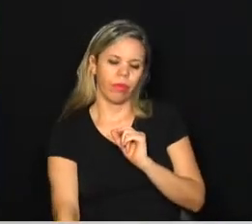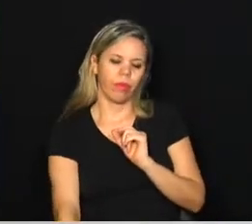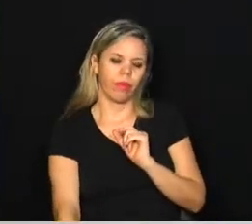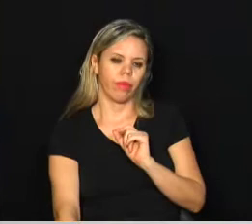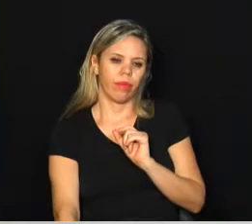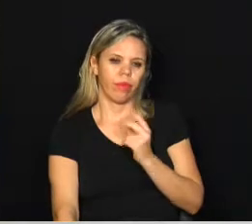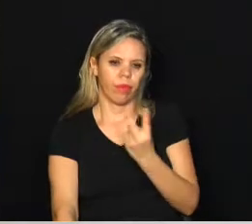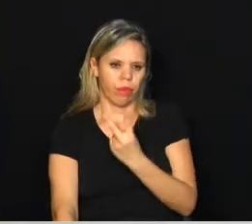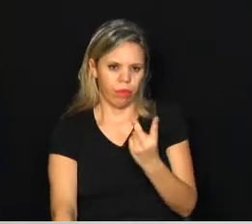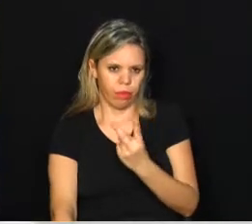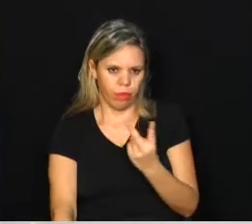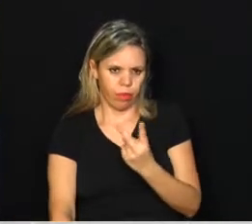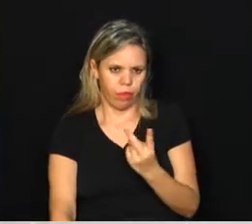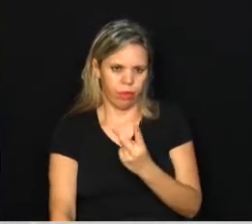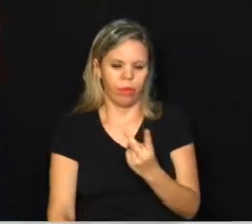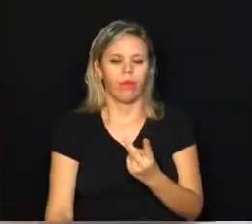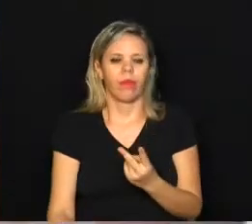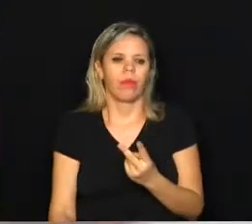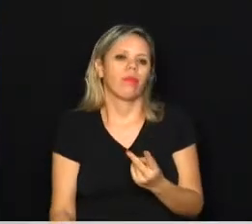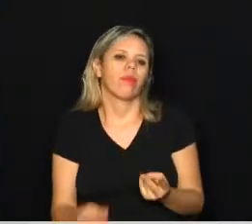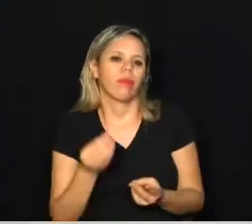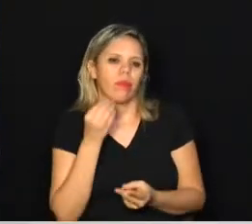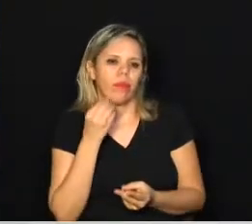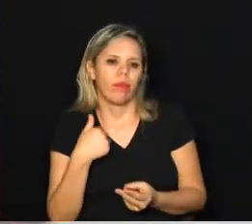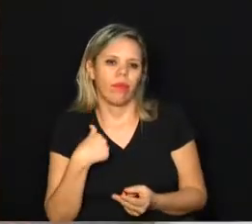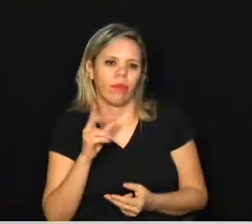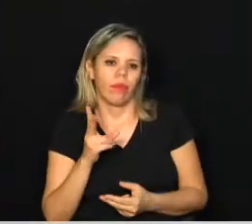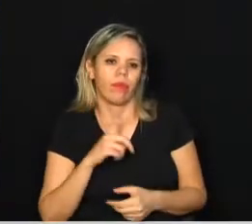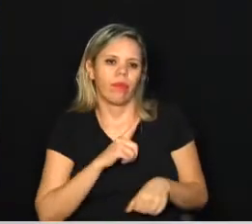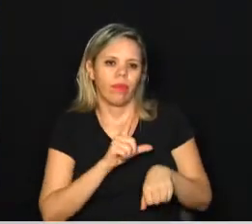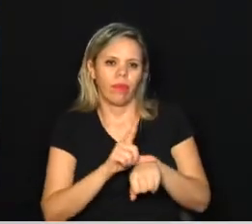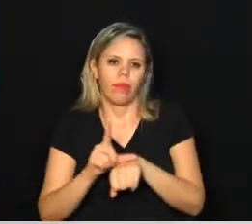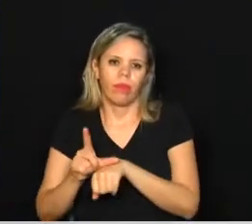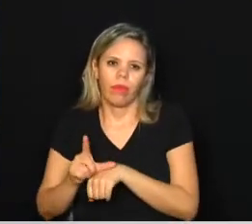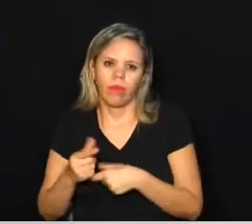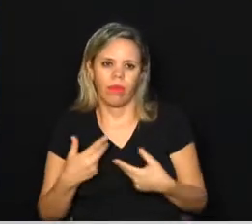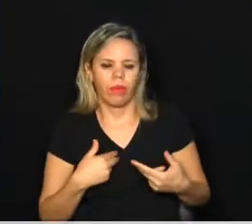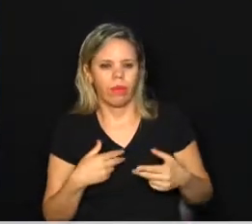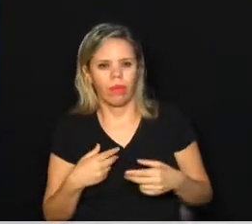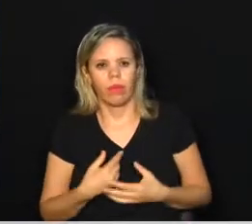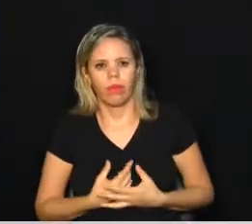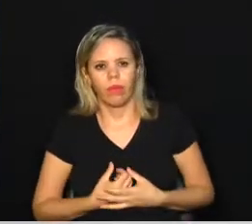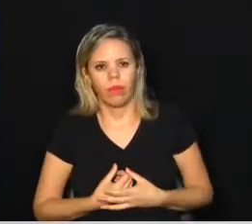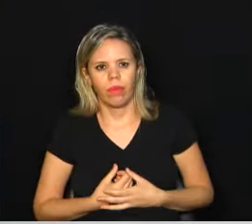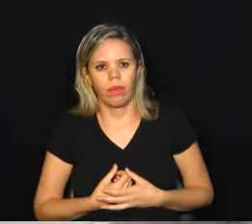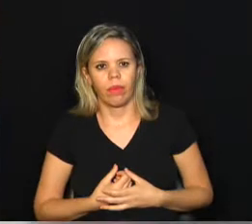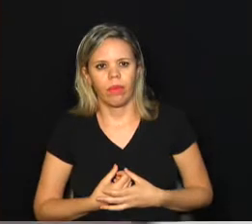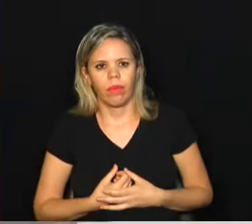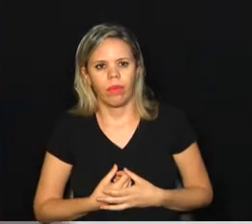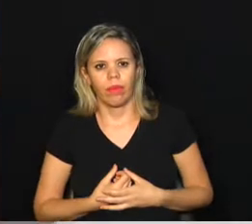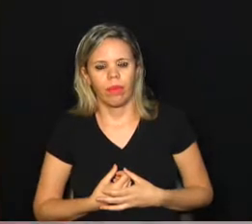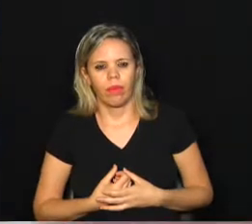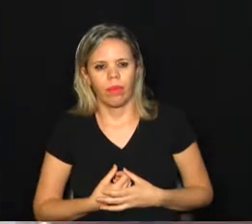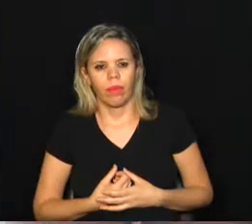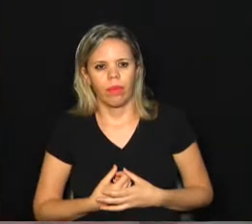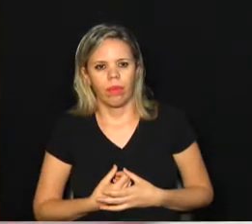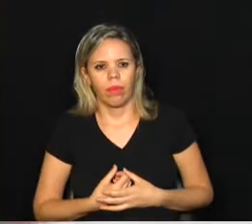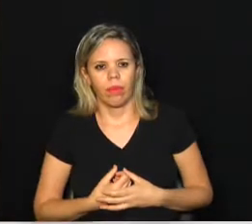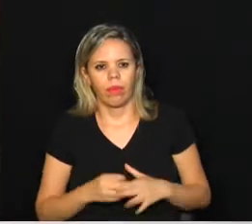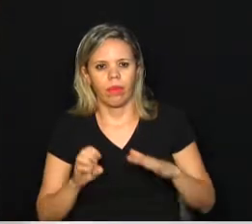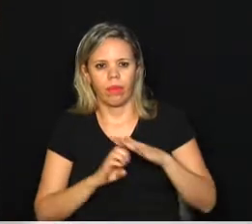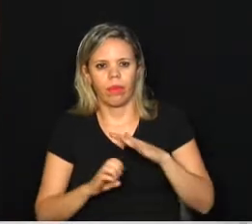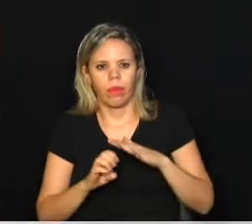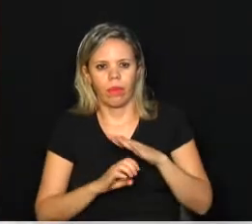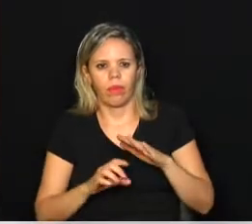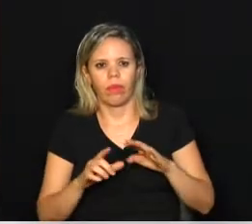as duas pontas, né? Eu que sempre estive no comércio, olhando para a ponta daquele pequeno